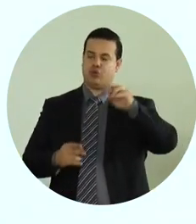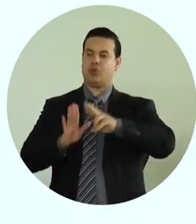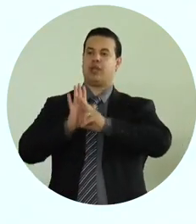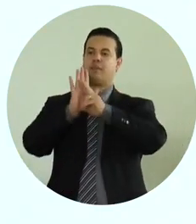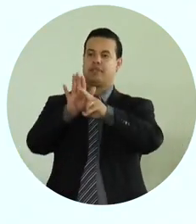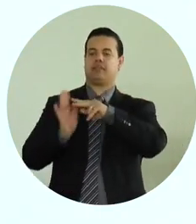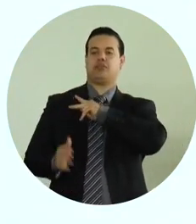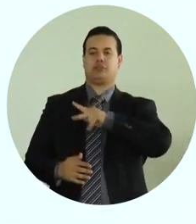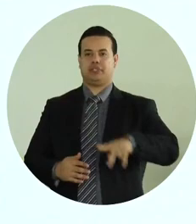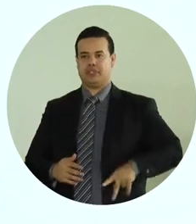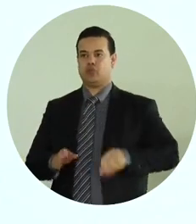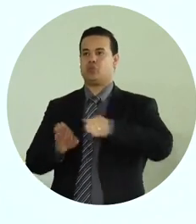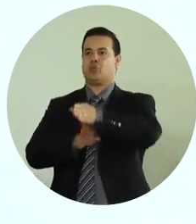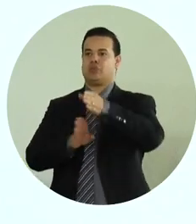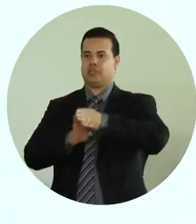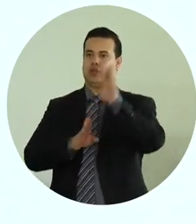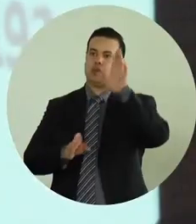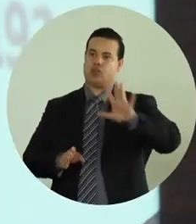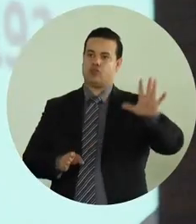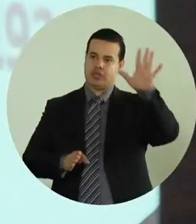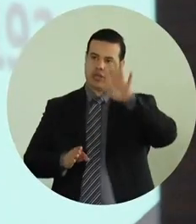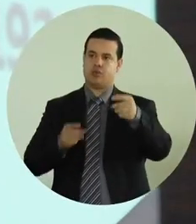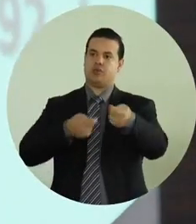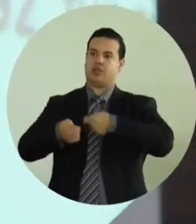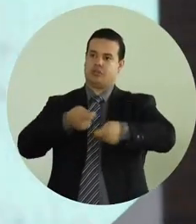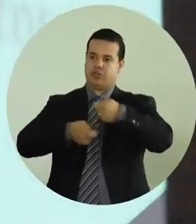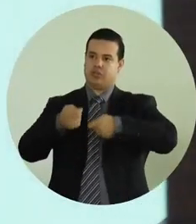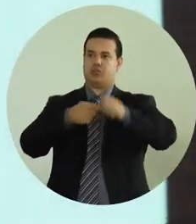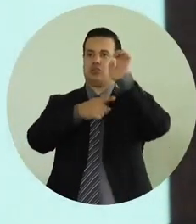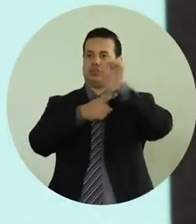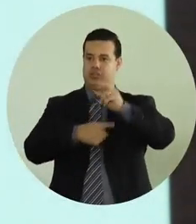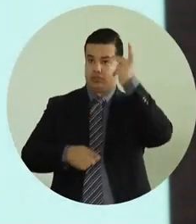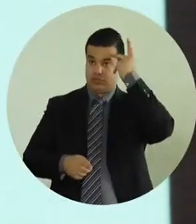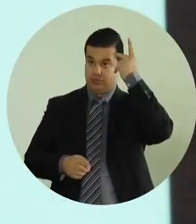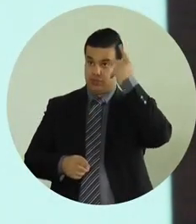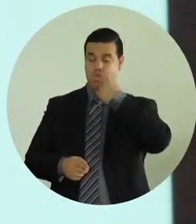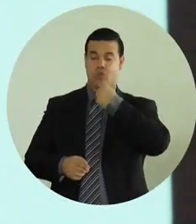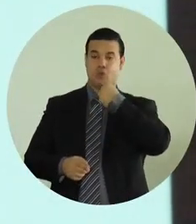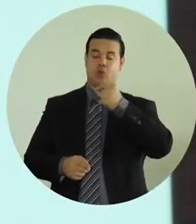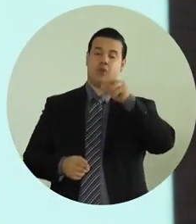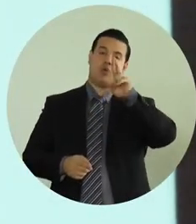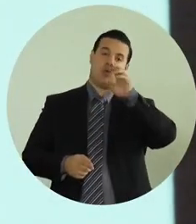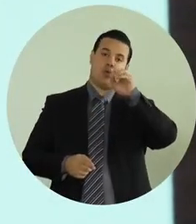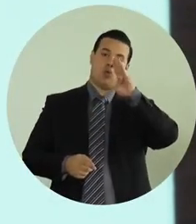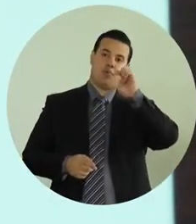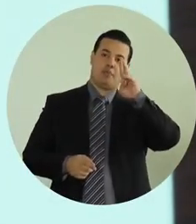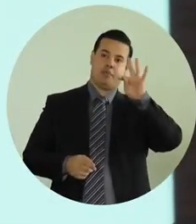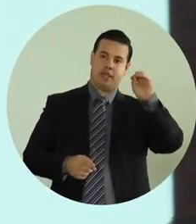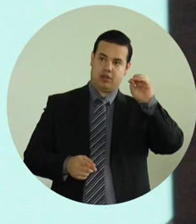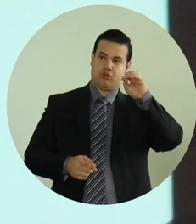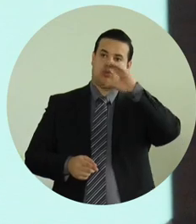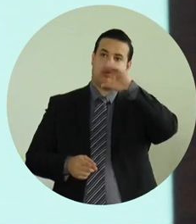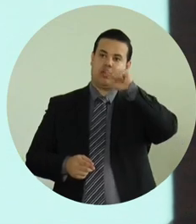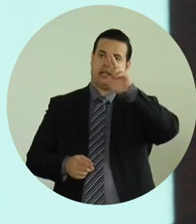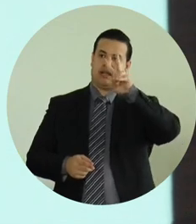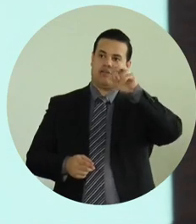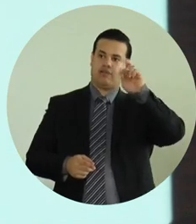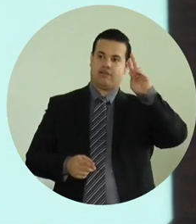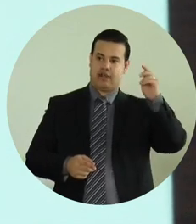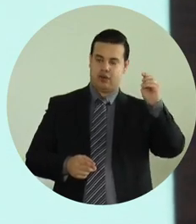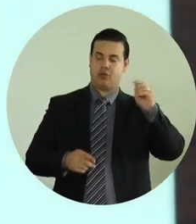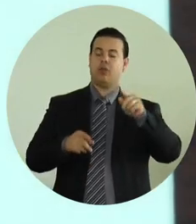presidente do Conselho Regional de Administração do Estado de São Paulo, administrador Roberto Carvalho Cardoso, a senhora Jaqueline